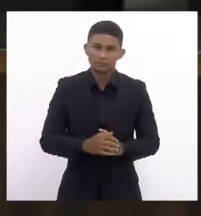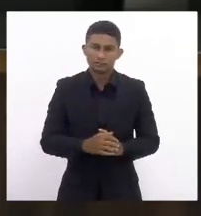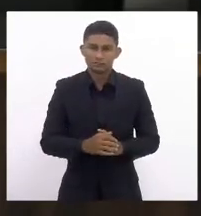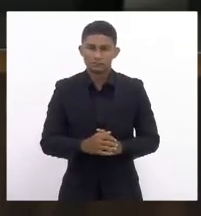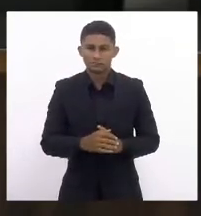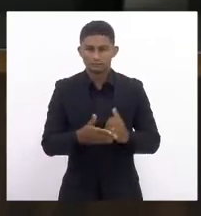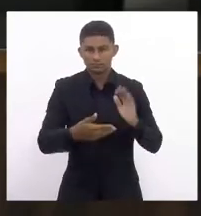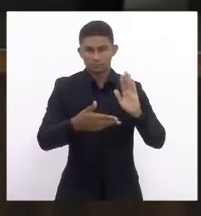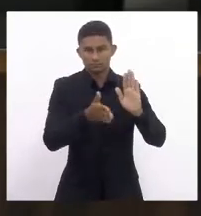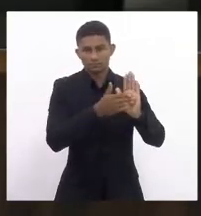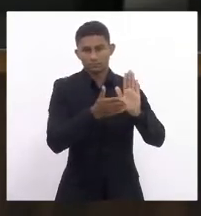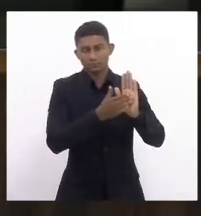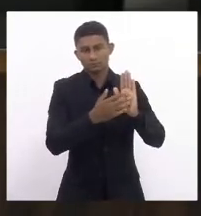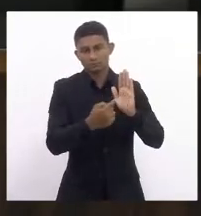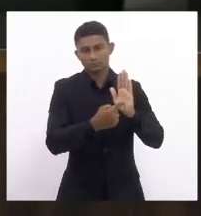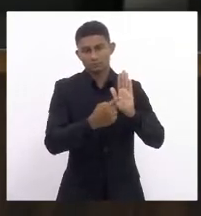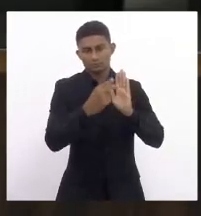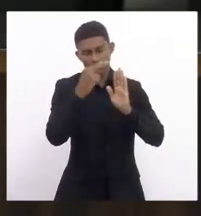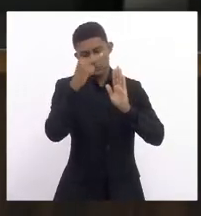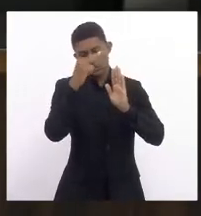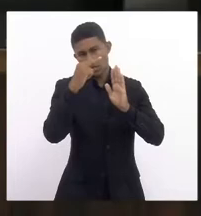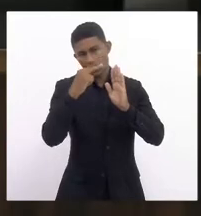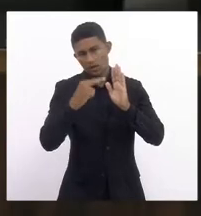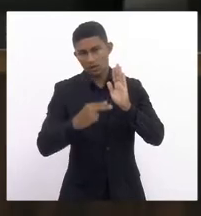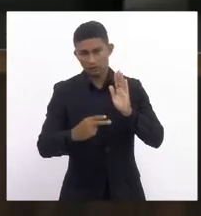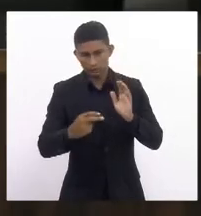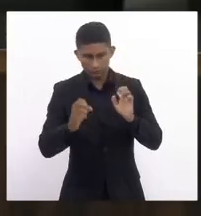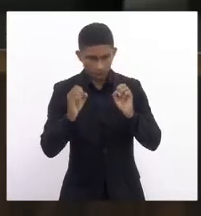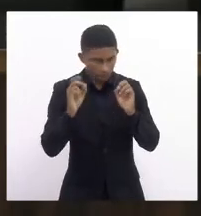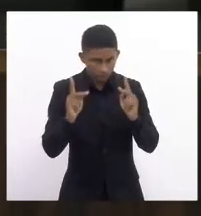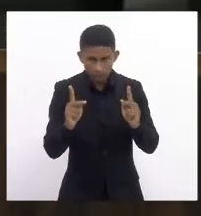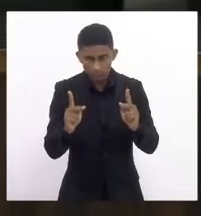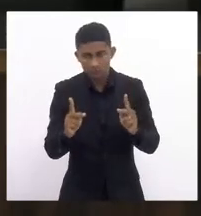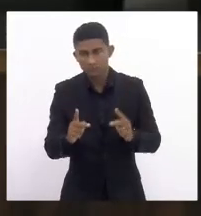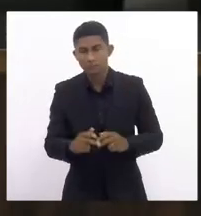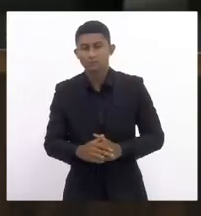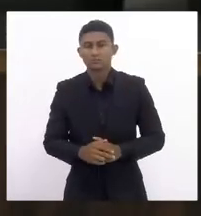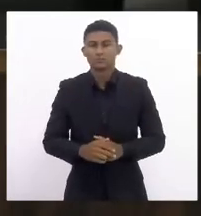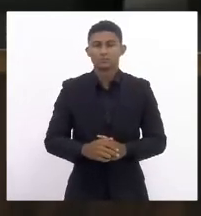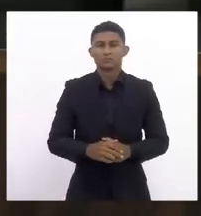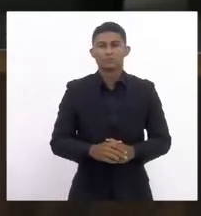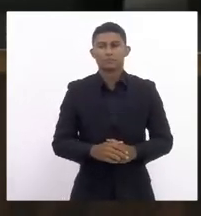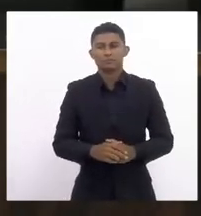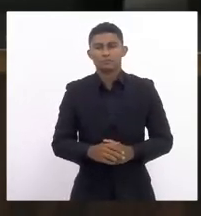da pauta os vetos que estão combinados. Ok, Marcelo Dino?